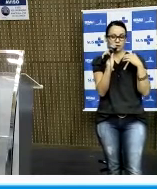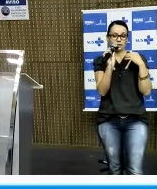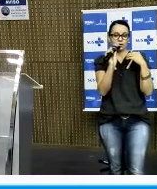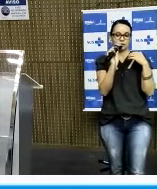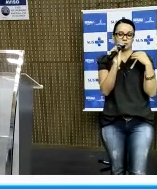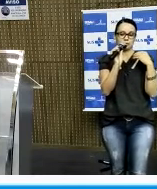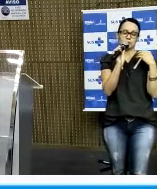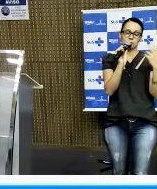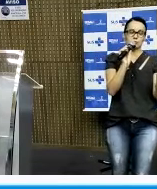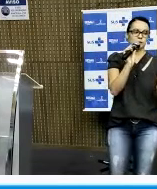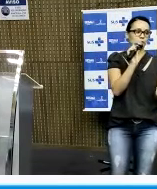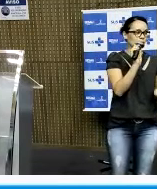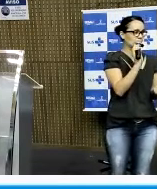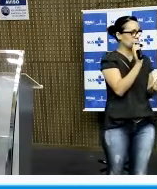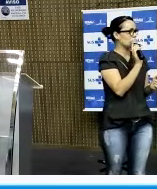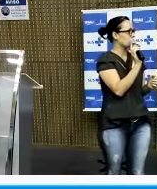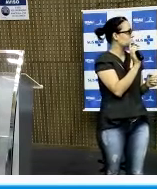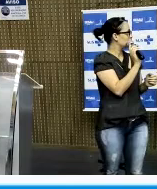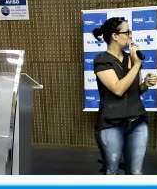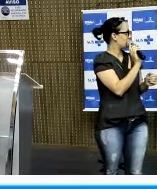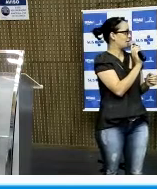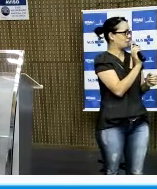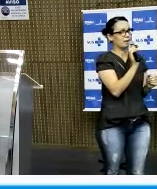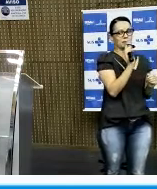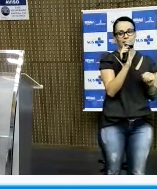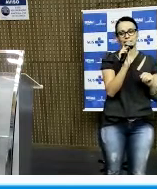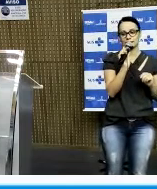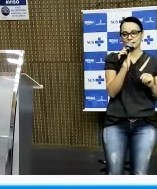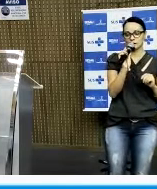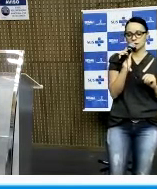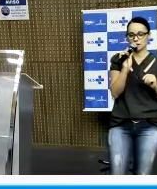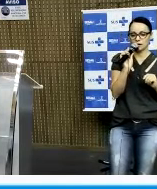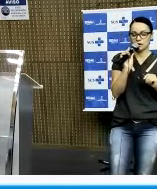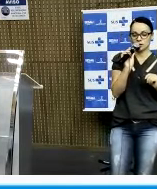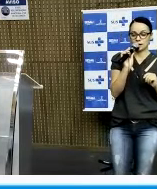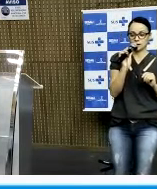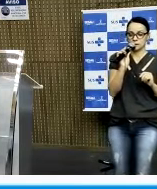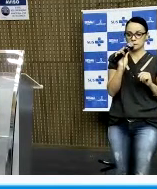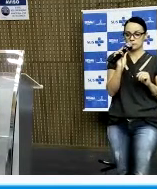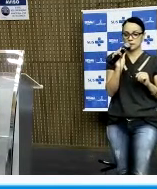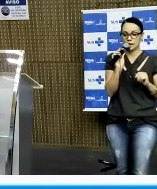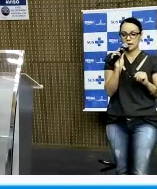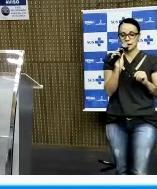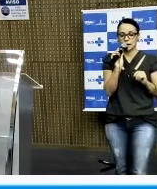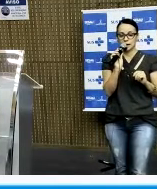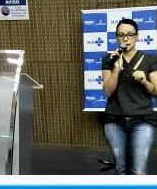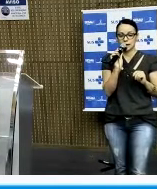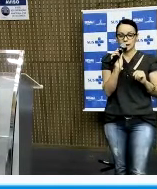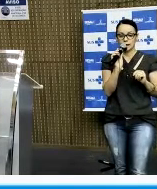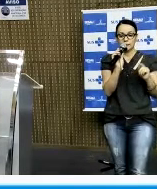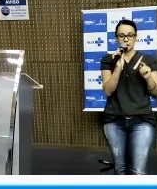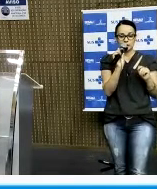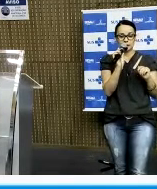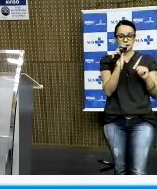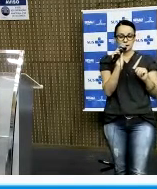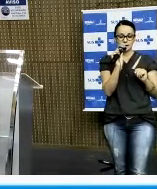que no 2022, o nosso número vai estar bem maior, né, de casos.